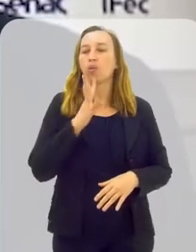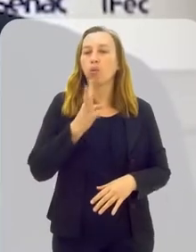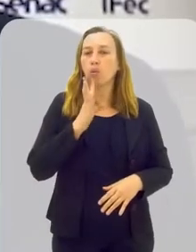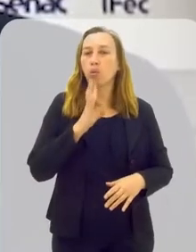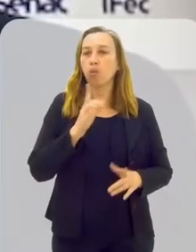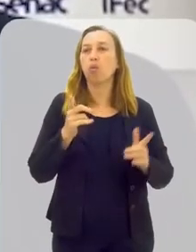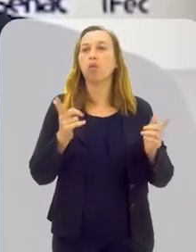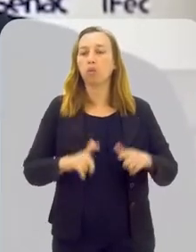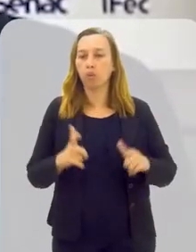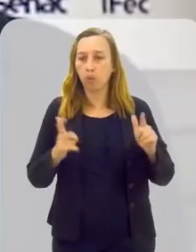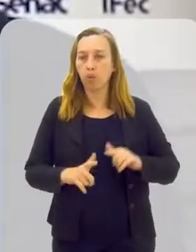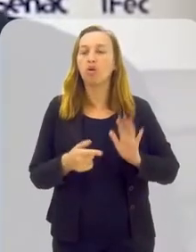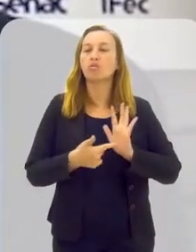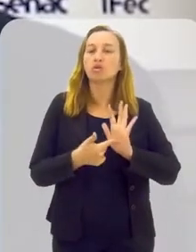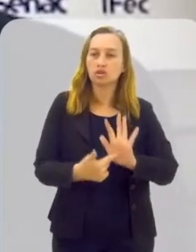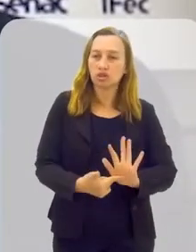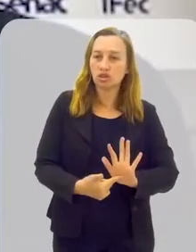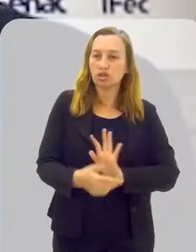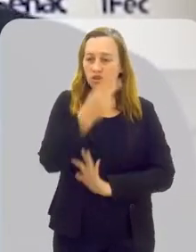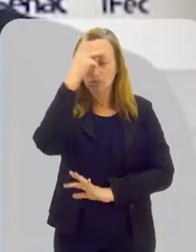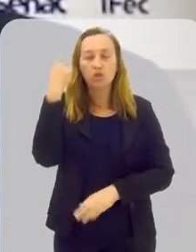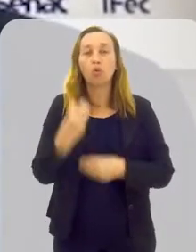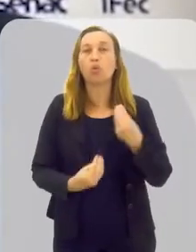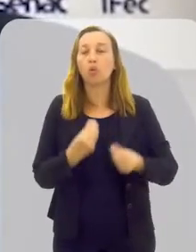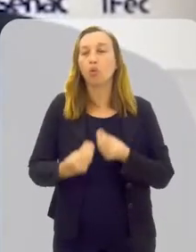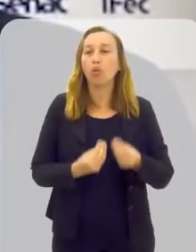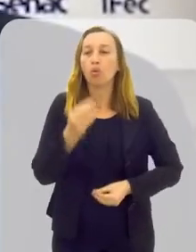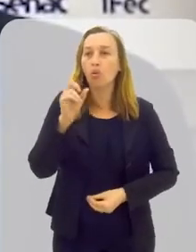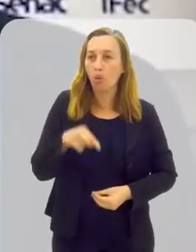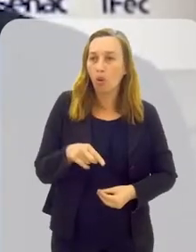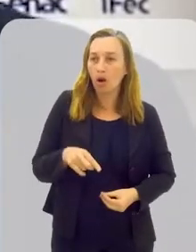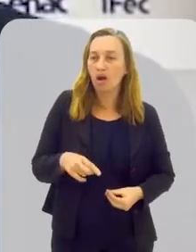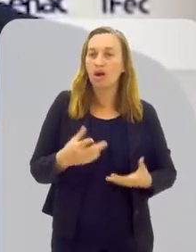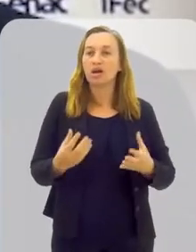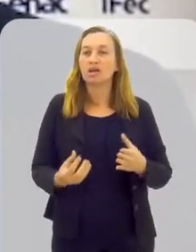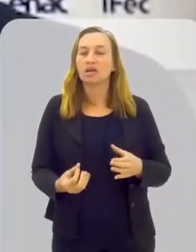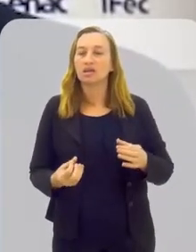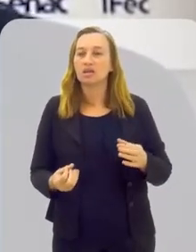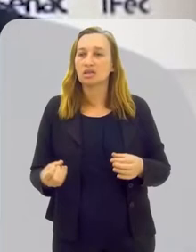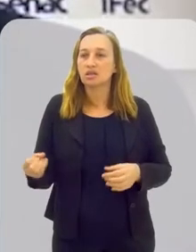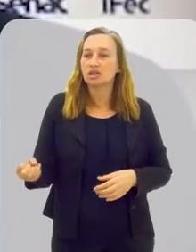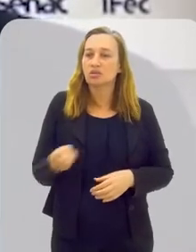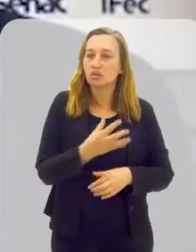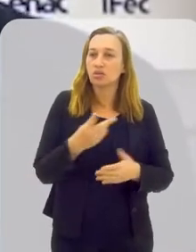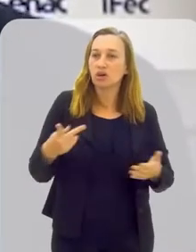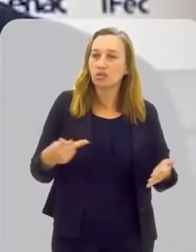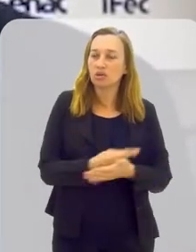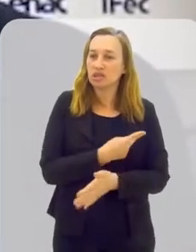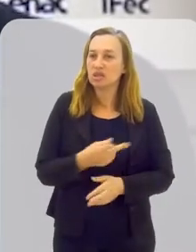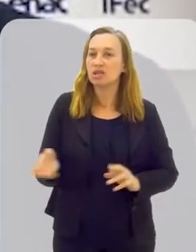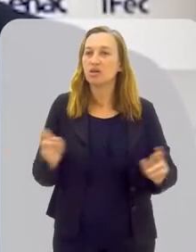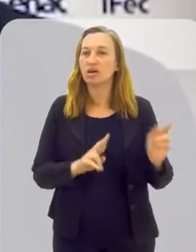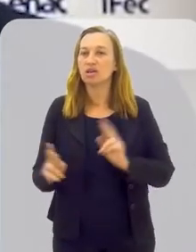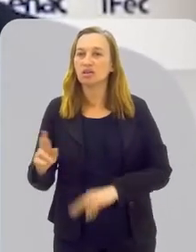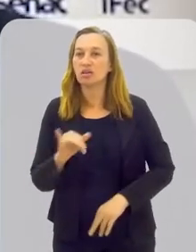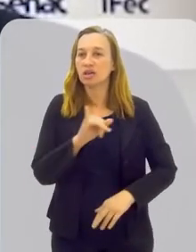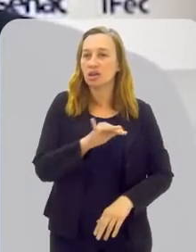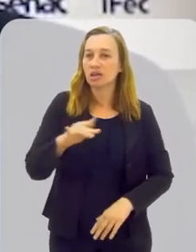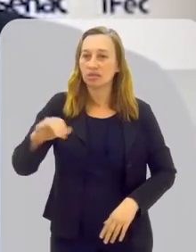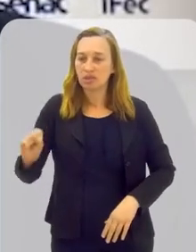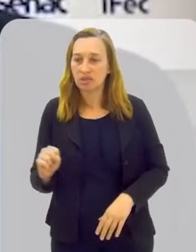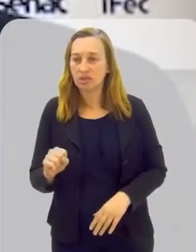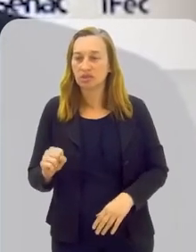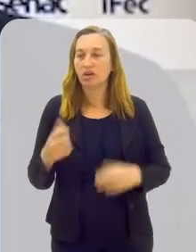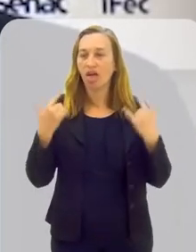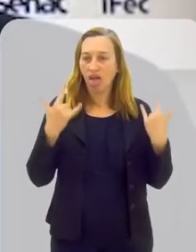conhecendo esse funcionamento engajando e mostrando para o consumidor como é esse esse lançamento que realmente aconteceu